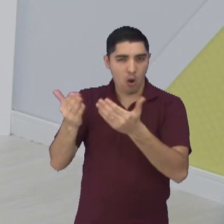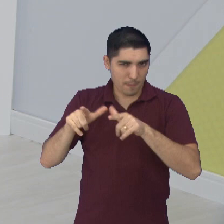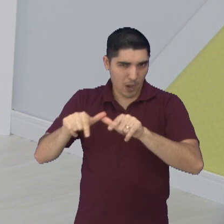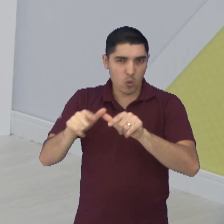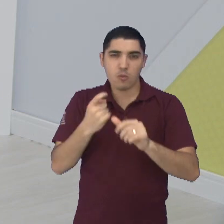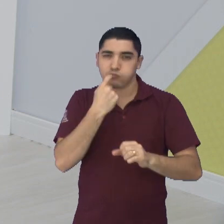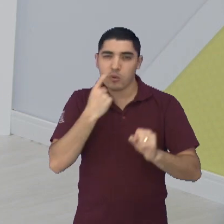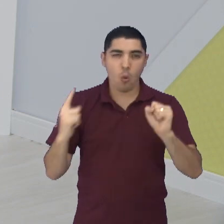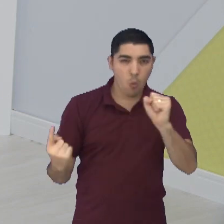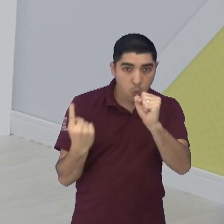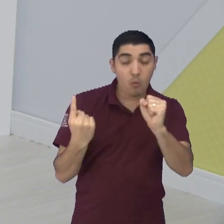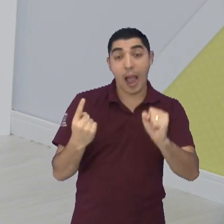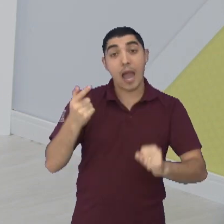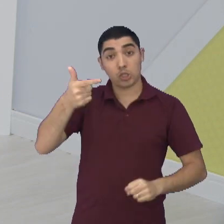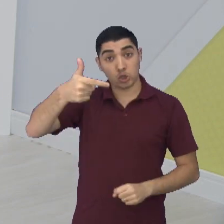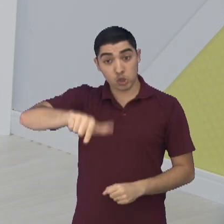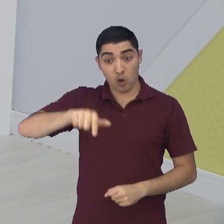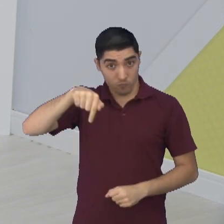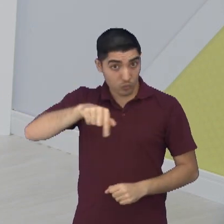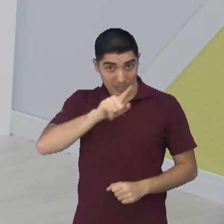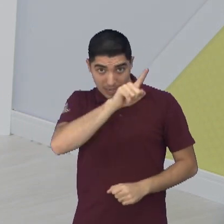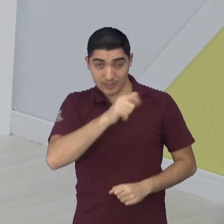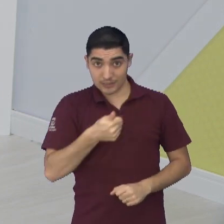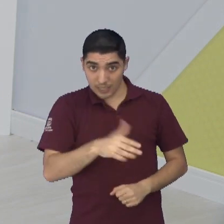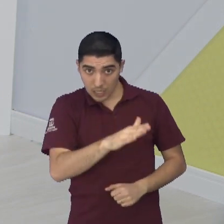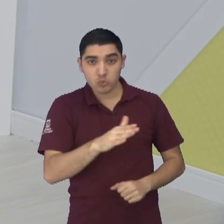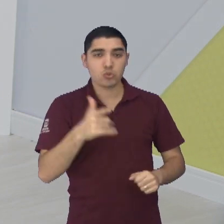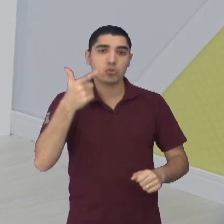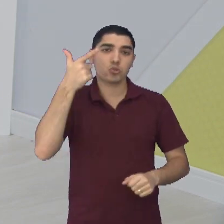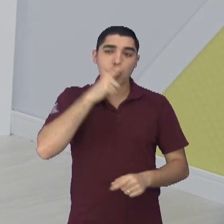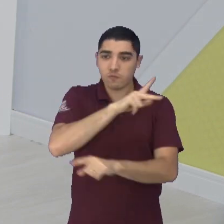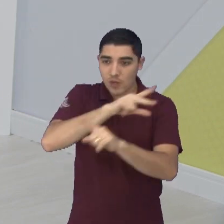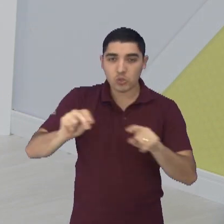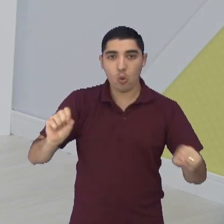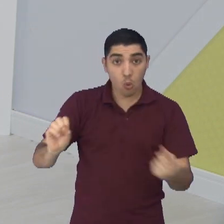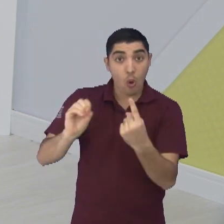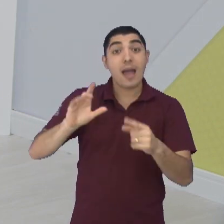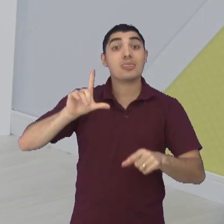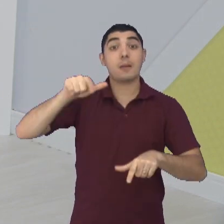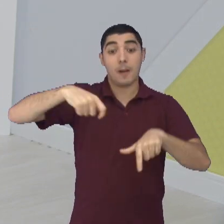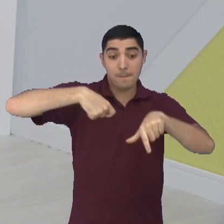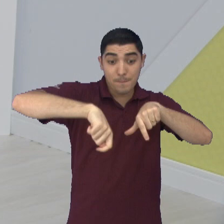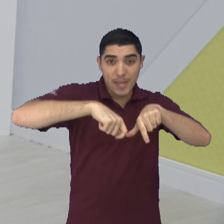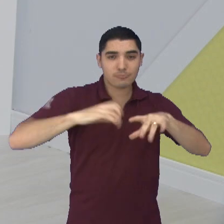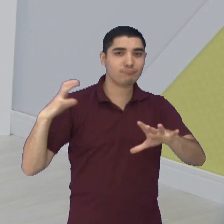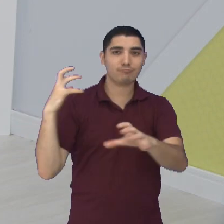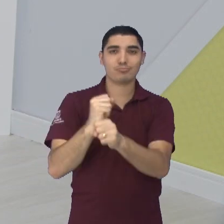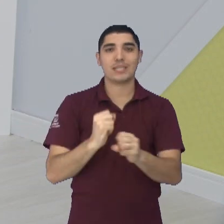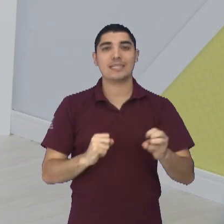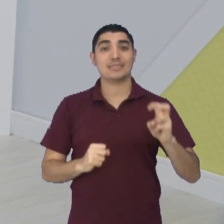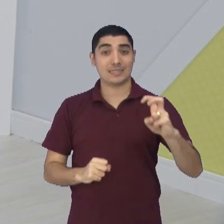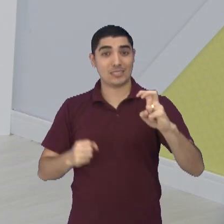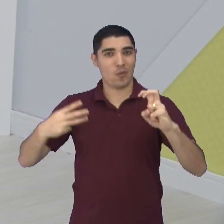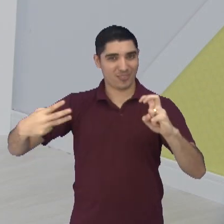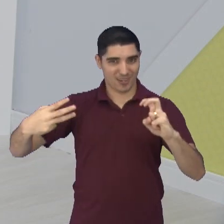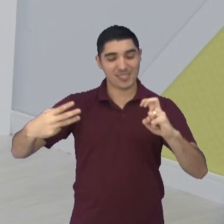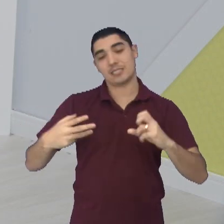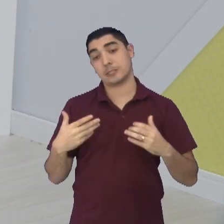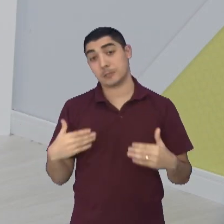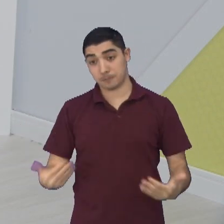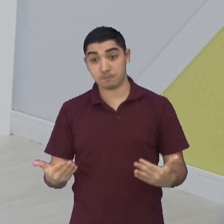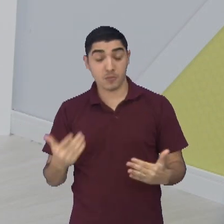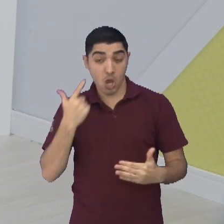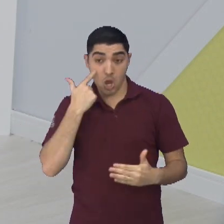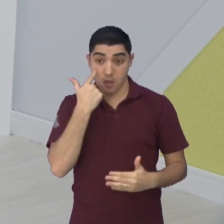1-0, devolveu a vitória lá em Eurico Mursa, nos pênaltis, venceu por 5-3, classificada a Portuguesa Santista. As